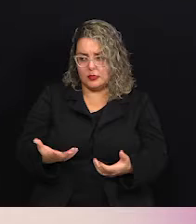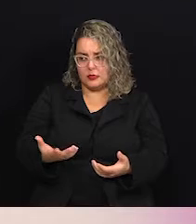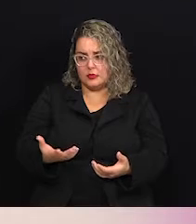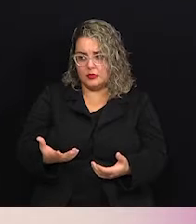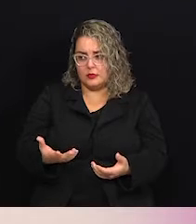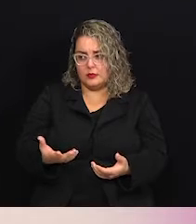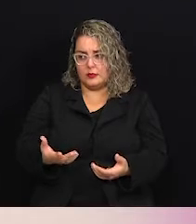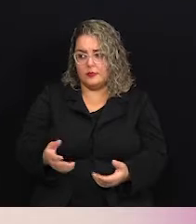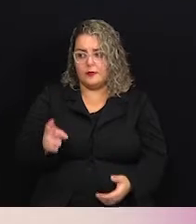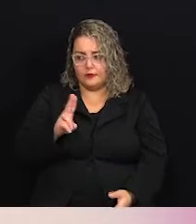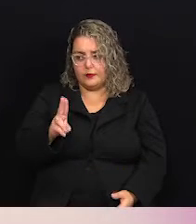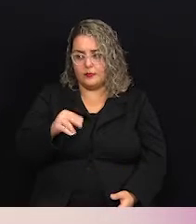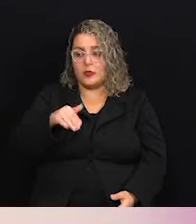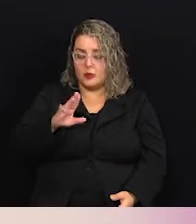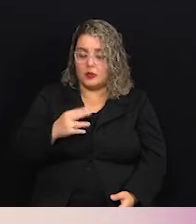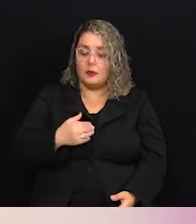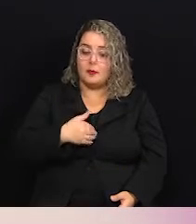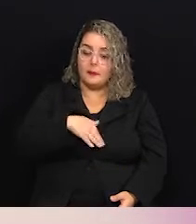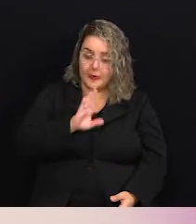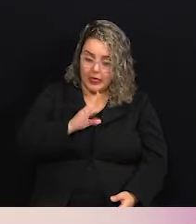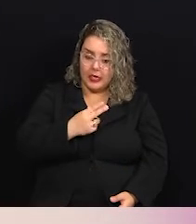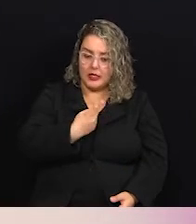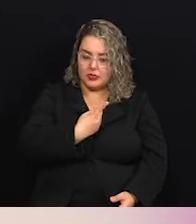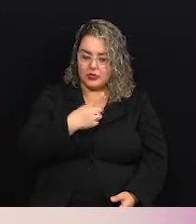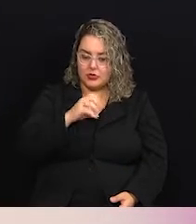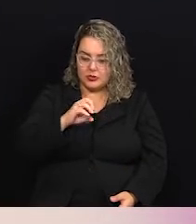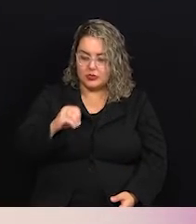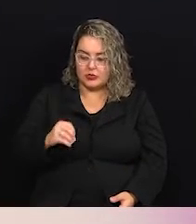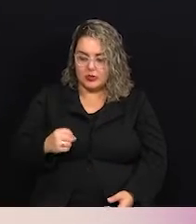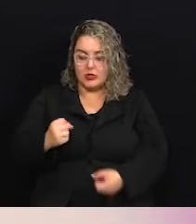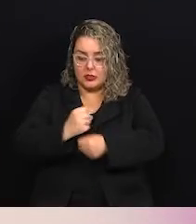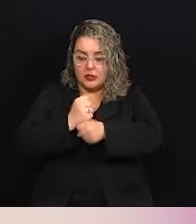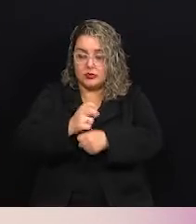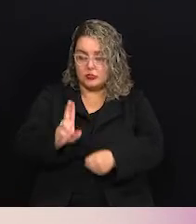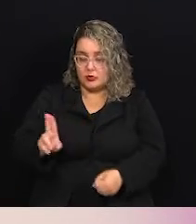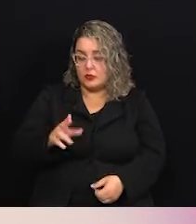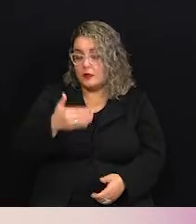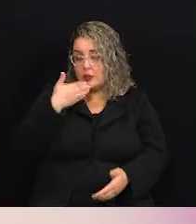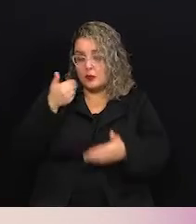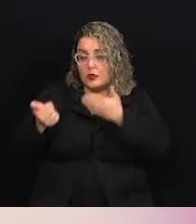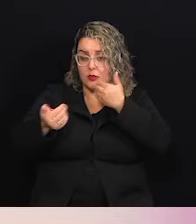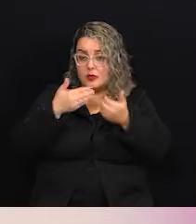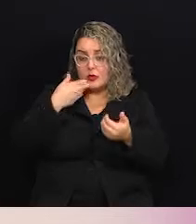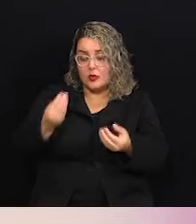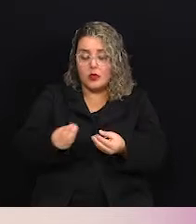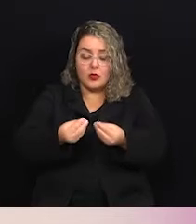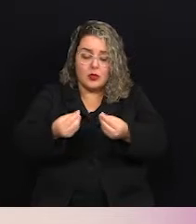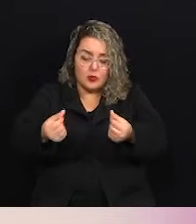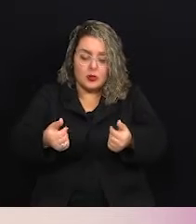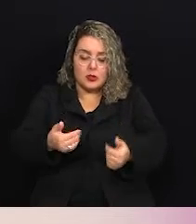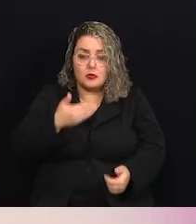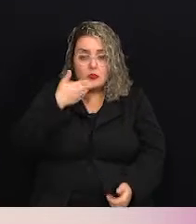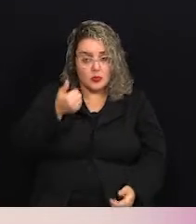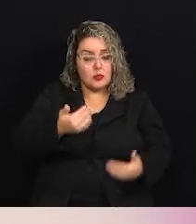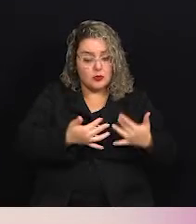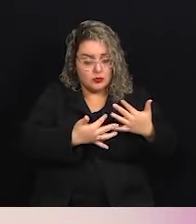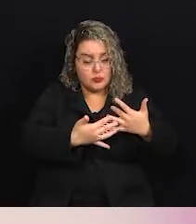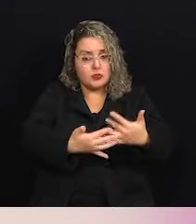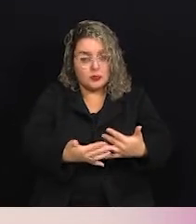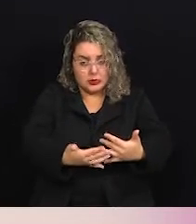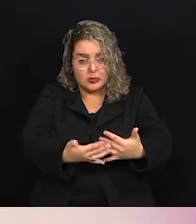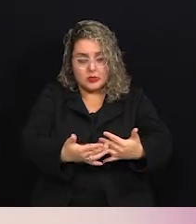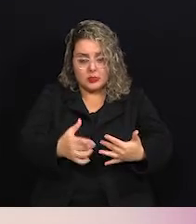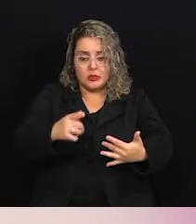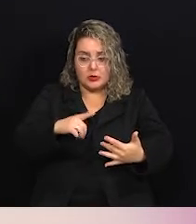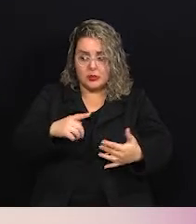A qualidade, na verdade, elas são usadas há mais de 100 anos, mas a qualidade vem melhorando ao longo do tempo. Nos últimos anos, a qualidade melhorou bastante. E